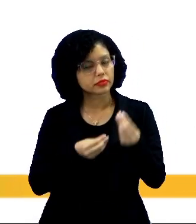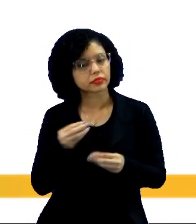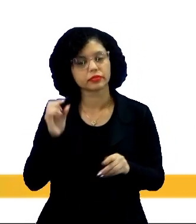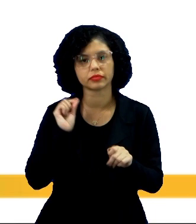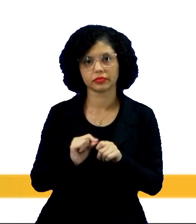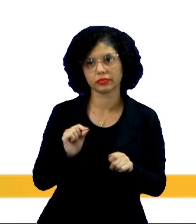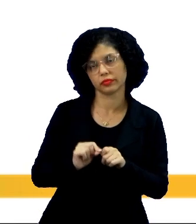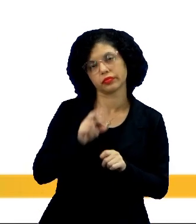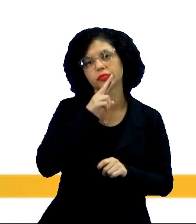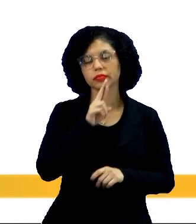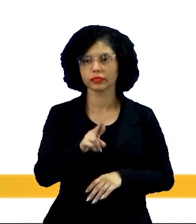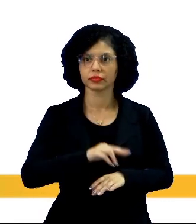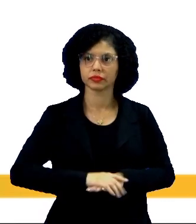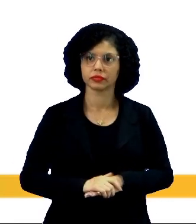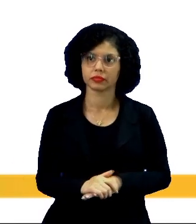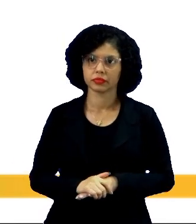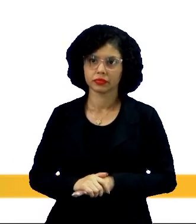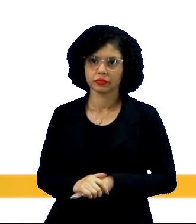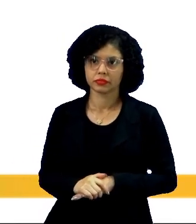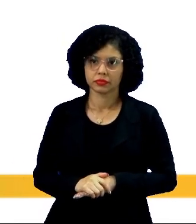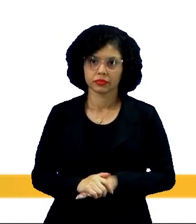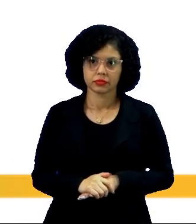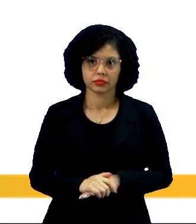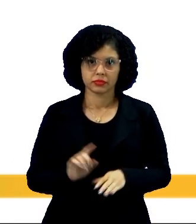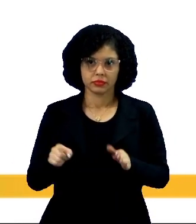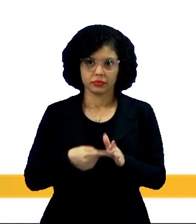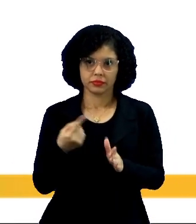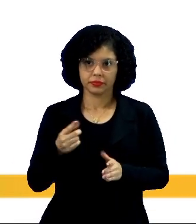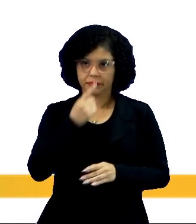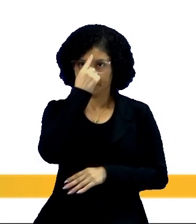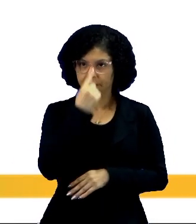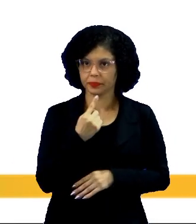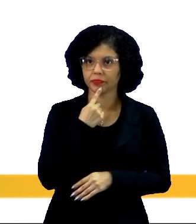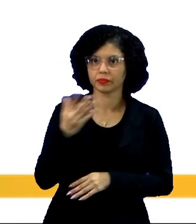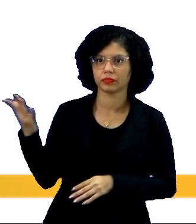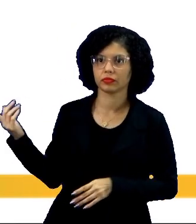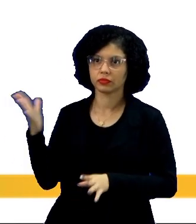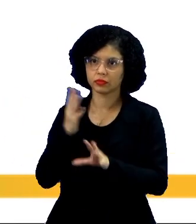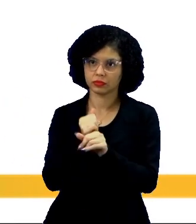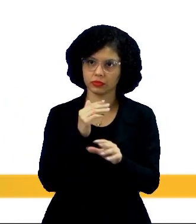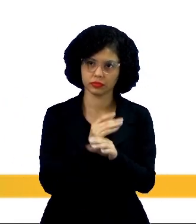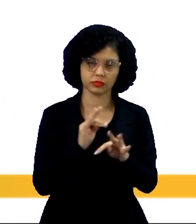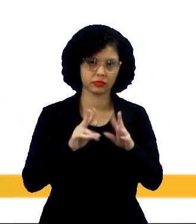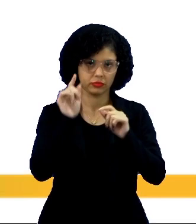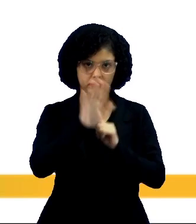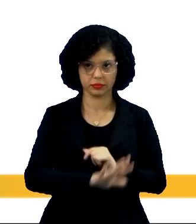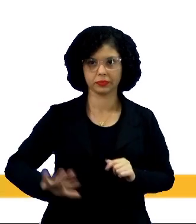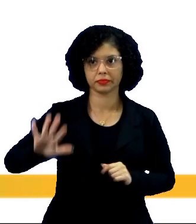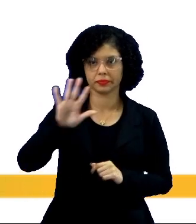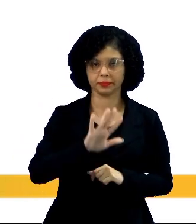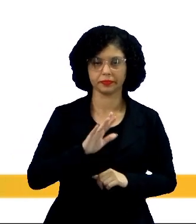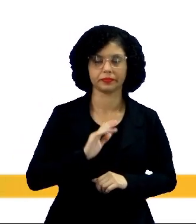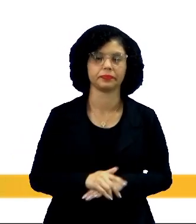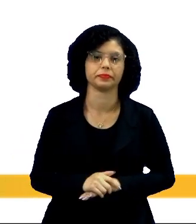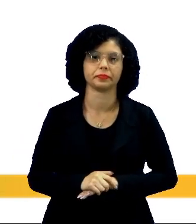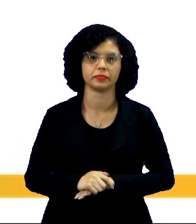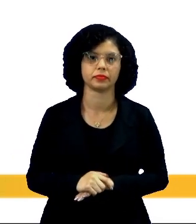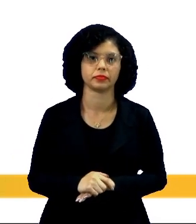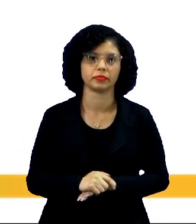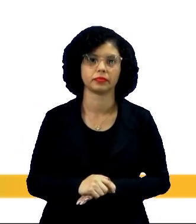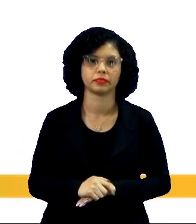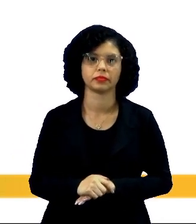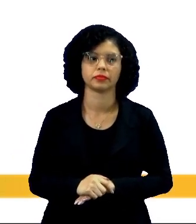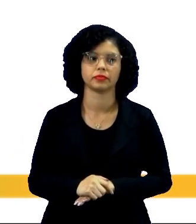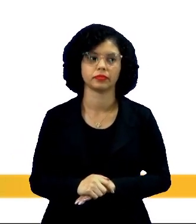nós fizemos aqui o cálculo. O perímetro da figura é a soma de todos os seus lados.